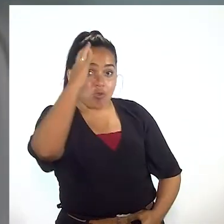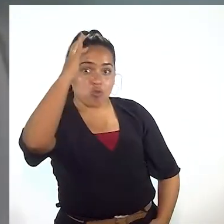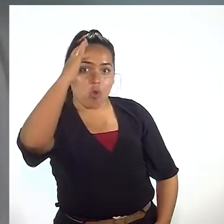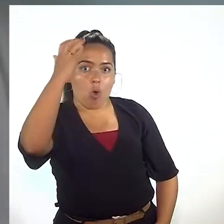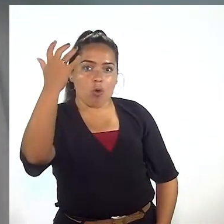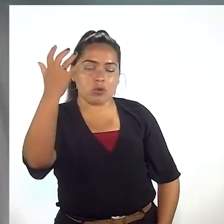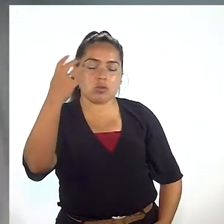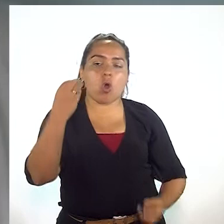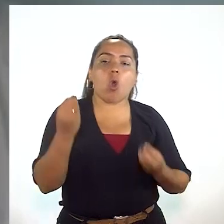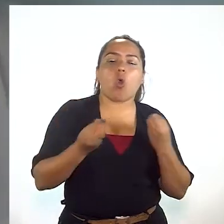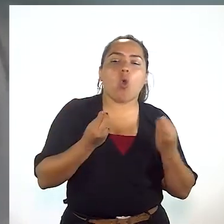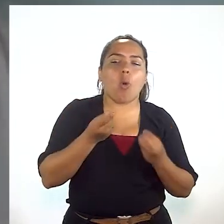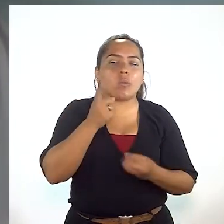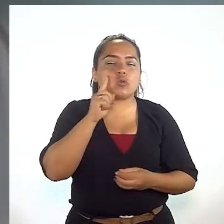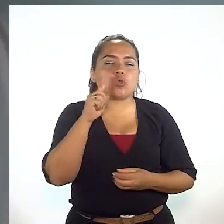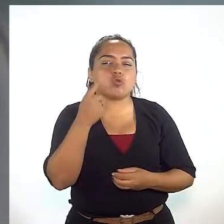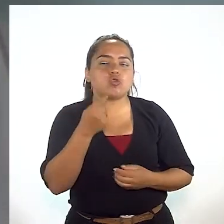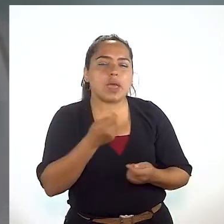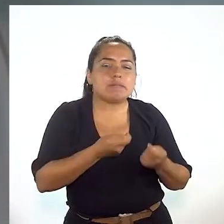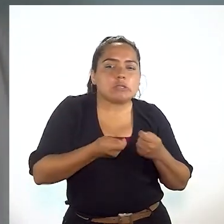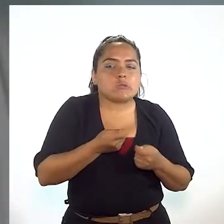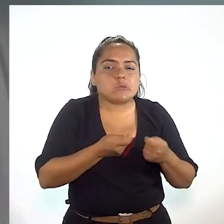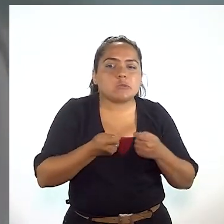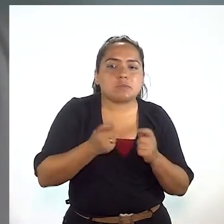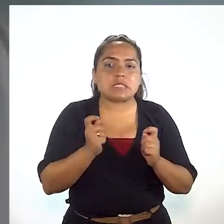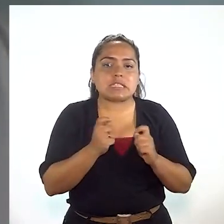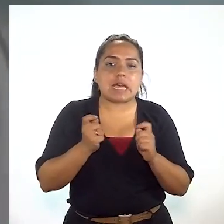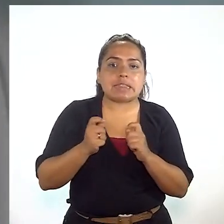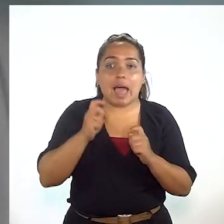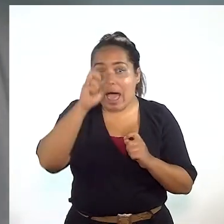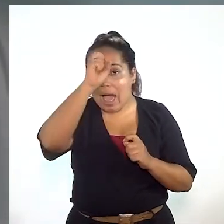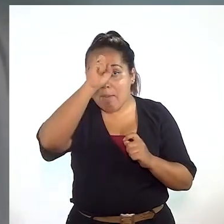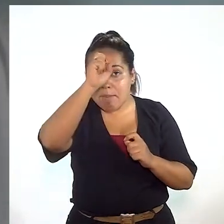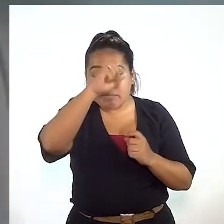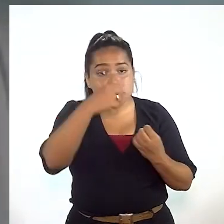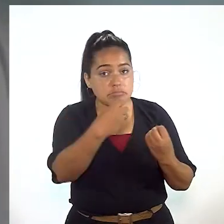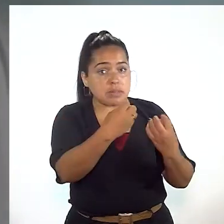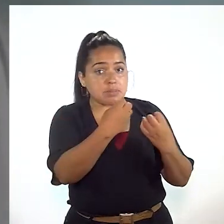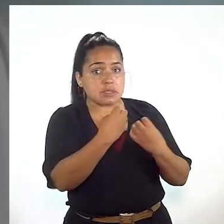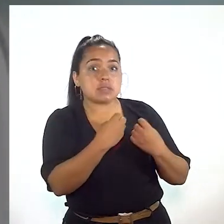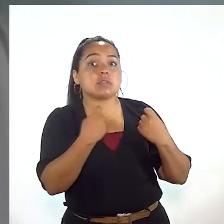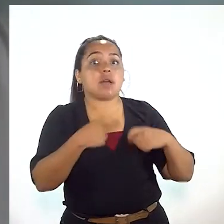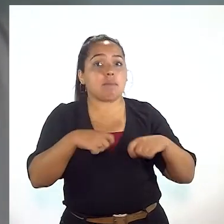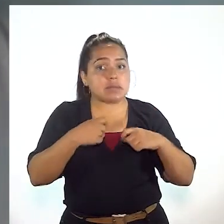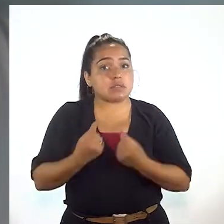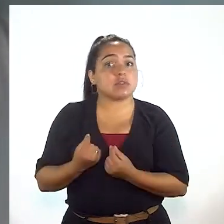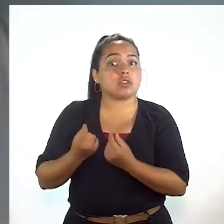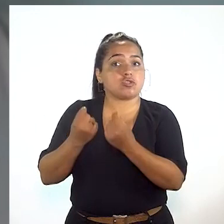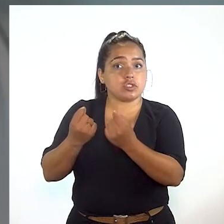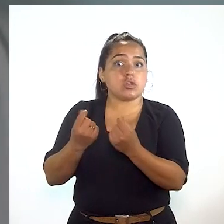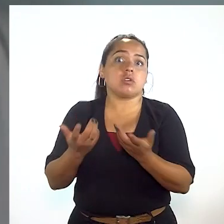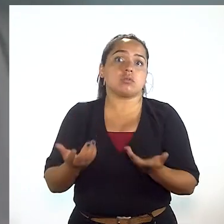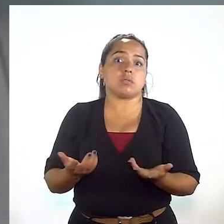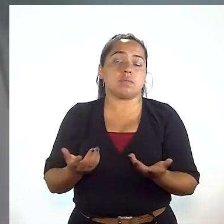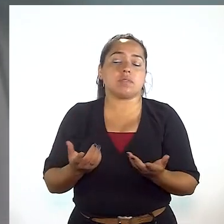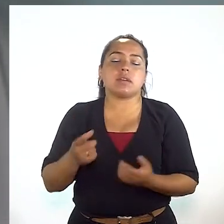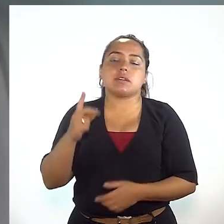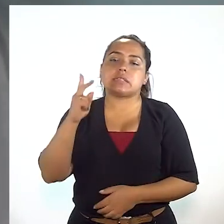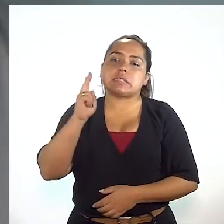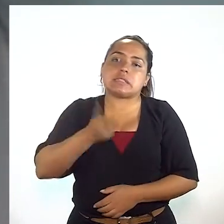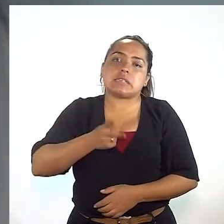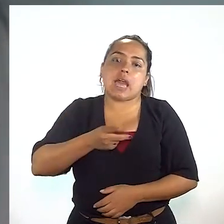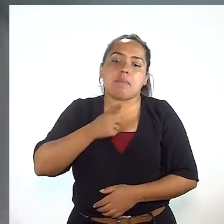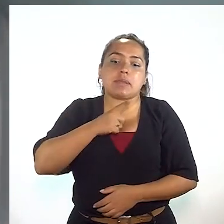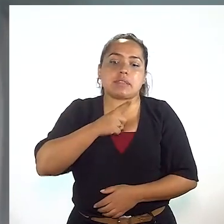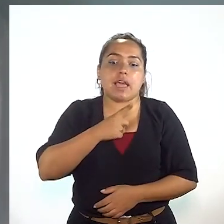faz a administração do dia a dia, racionalizando os gastos e buscando aí um equilíbrio, né? E, na